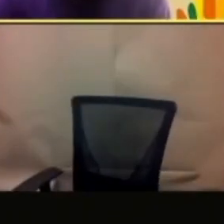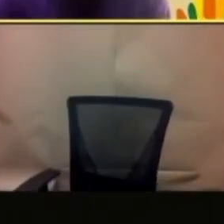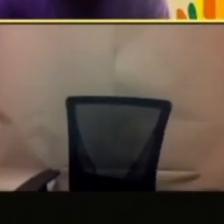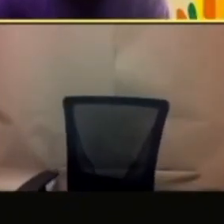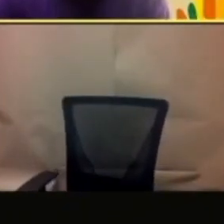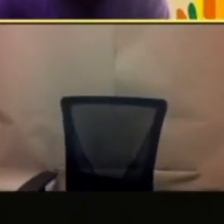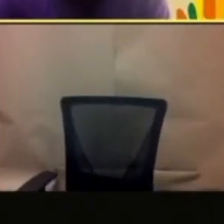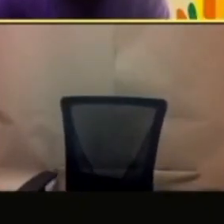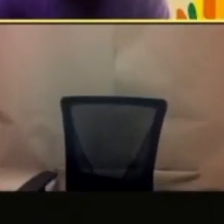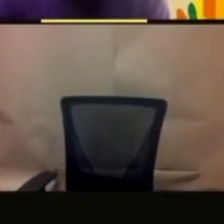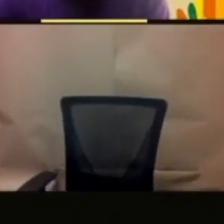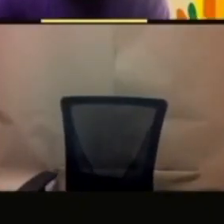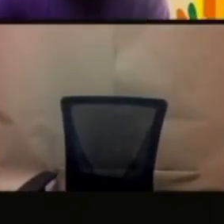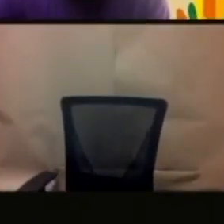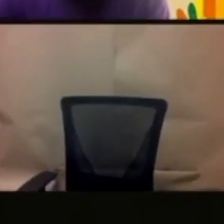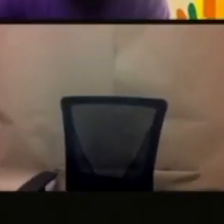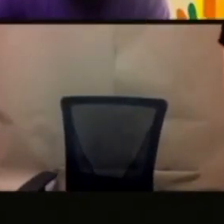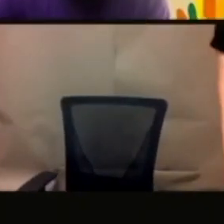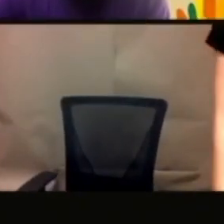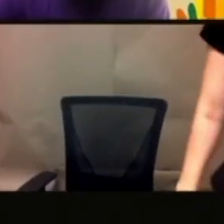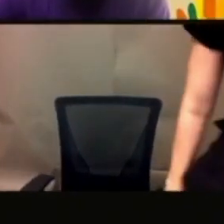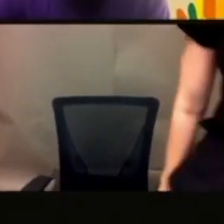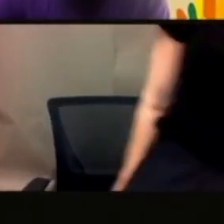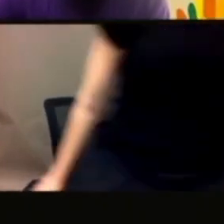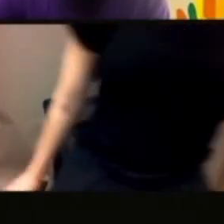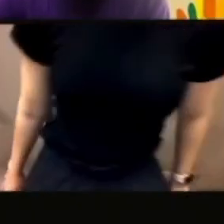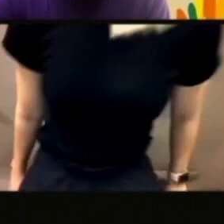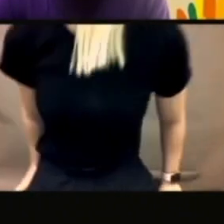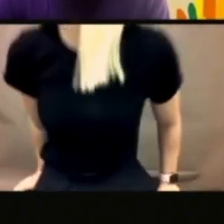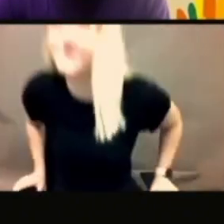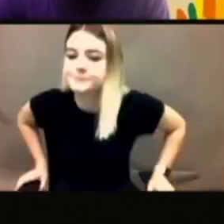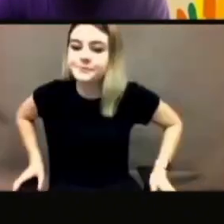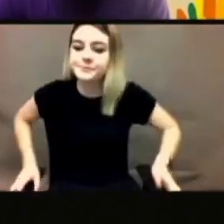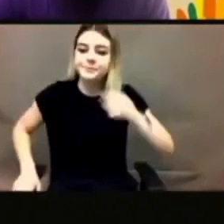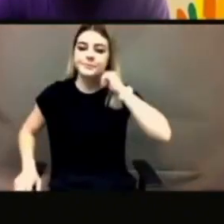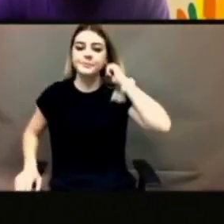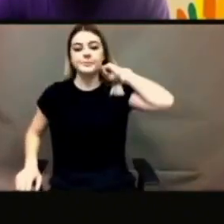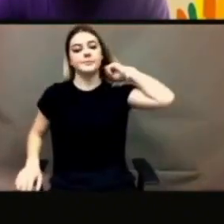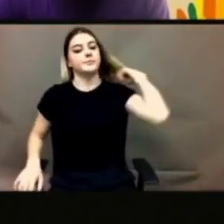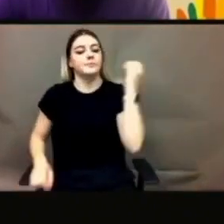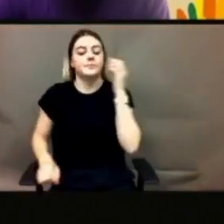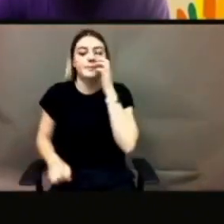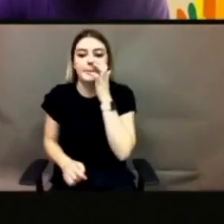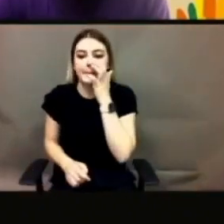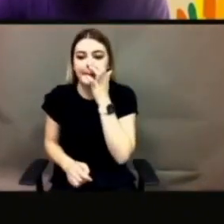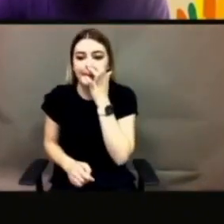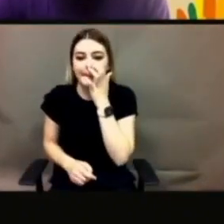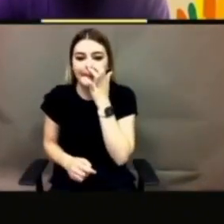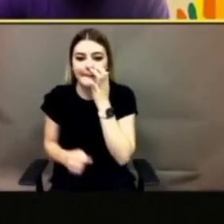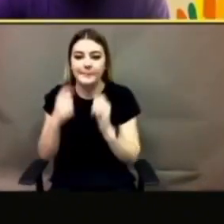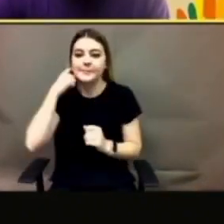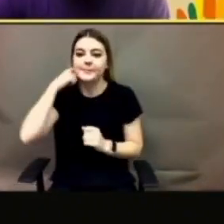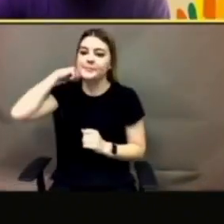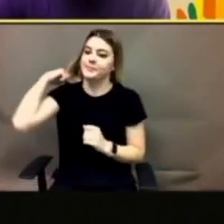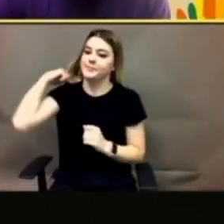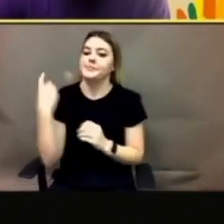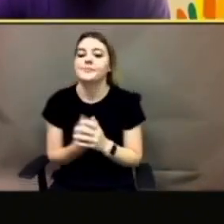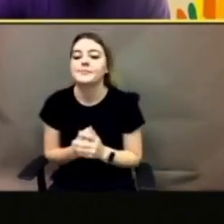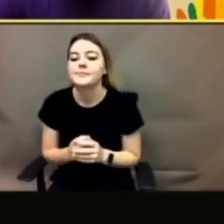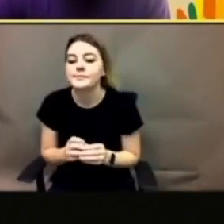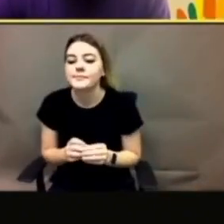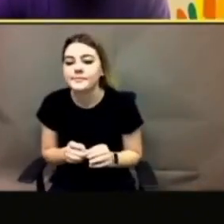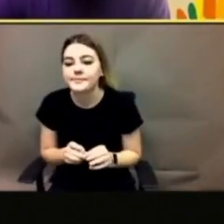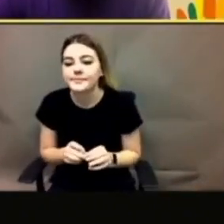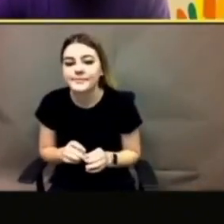Compartilha som aqui. Eu gosto como o Chris falou. Só mostra o Make Make para